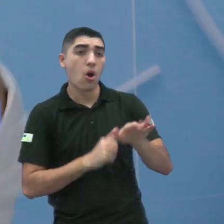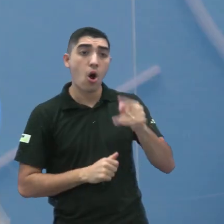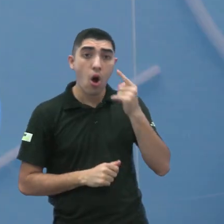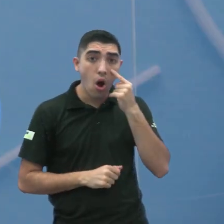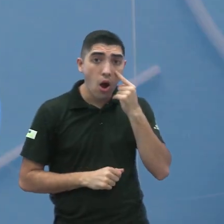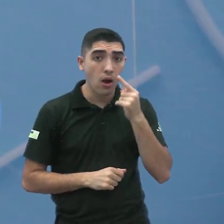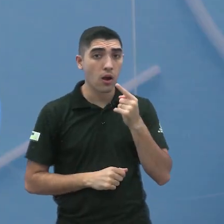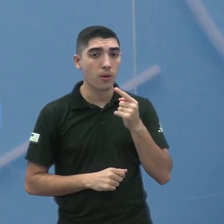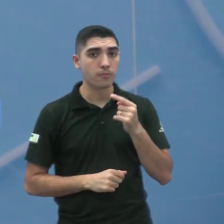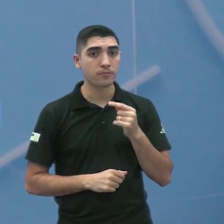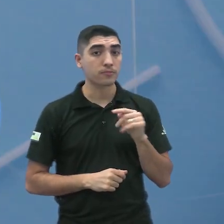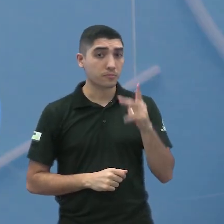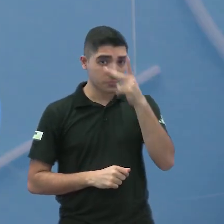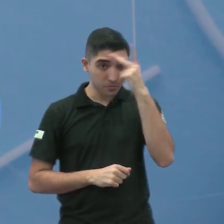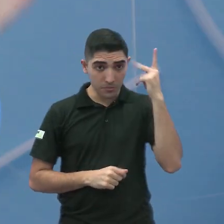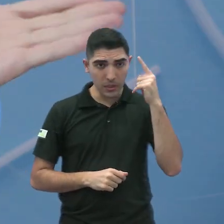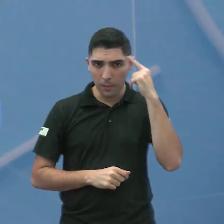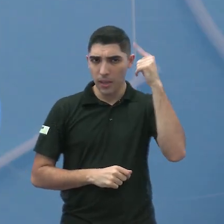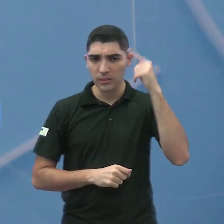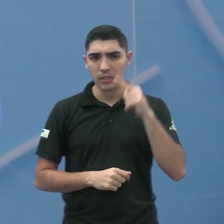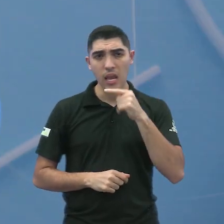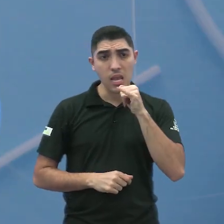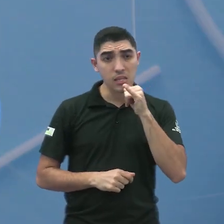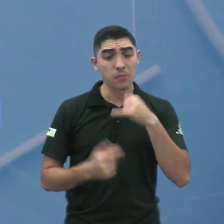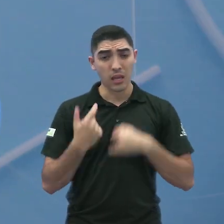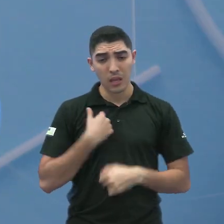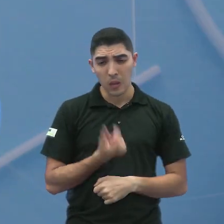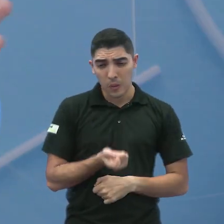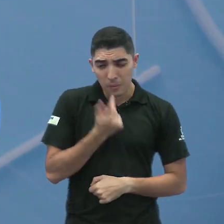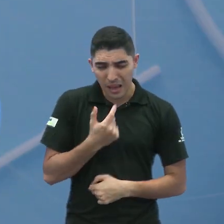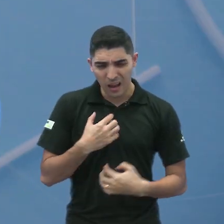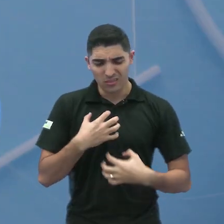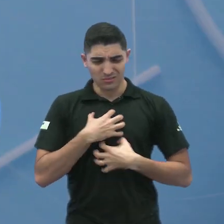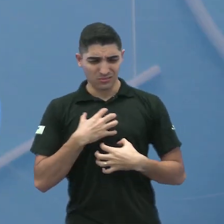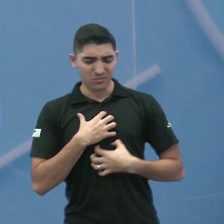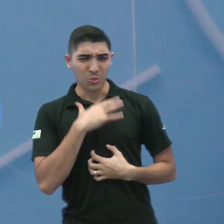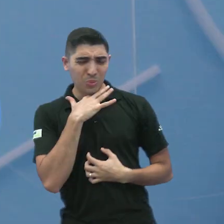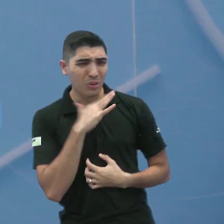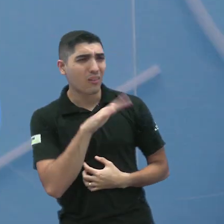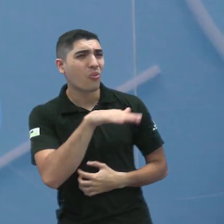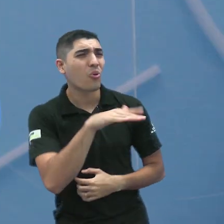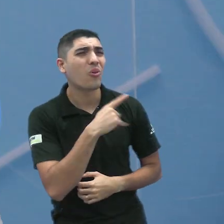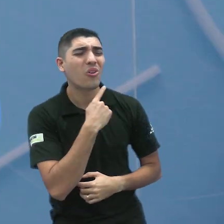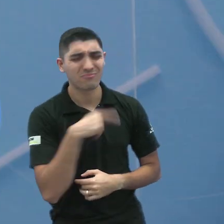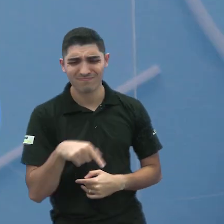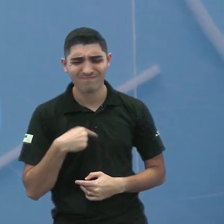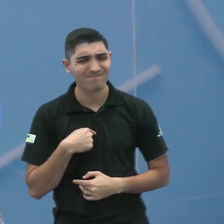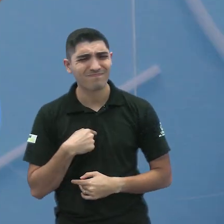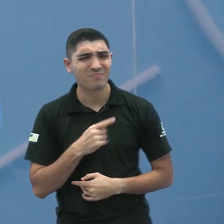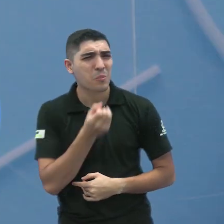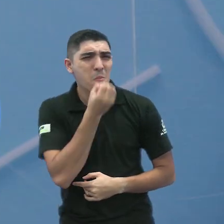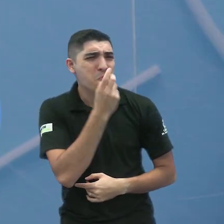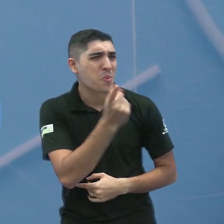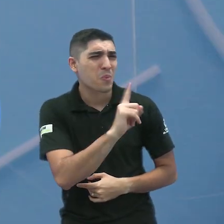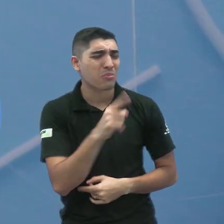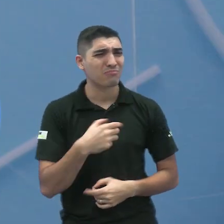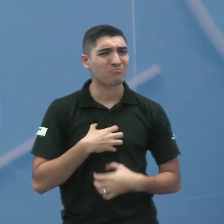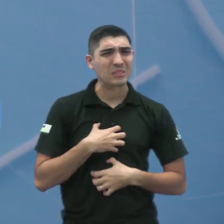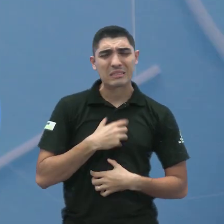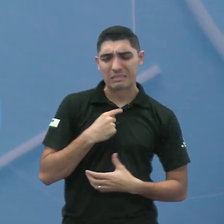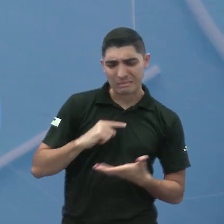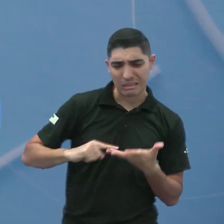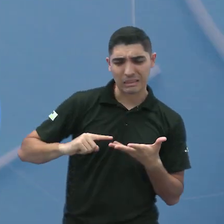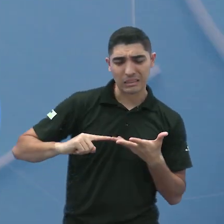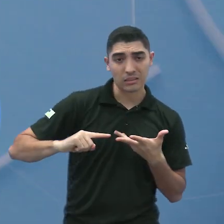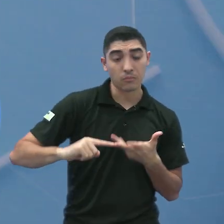essa medicação, o que eu vejo, as pessoas têm efeito colateral, elas param. Em vez de chegar para o profissional e falar, olha, não está legal, está dando isso, está dando aquilo.